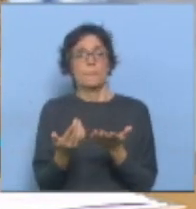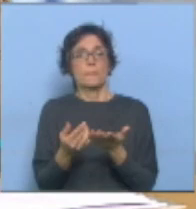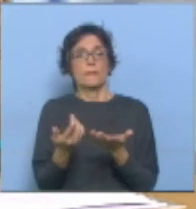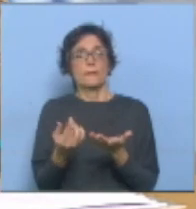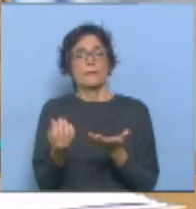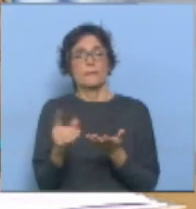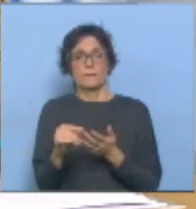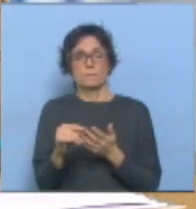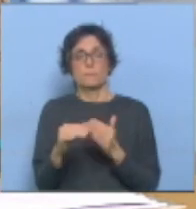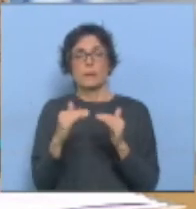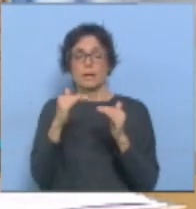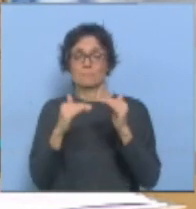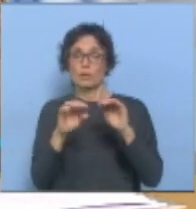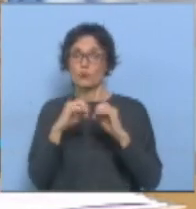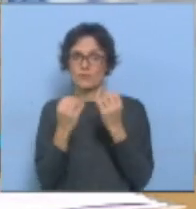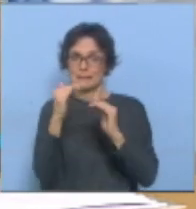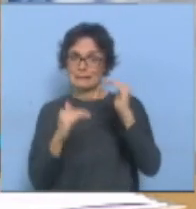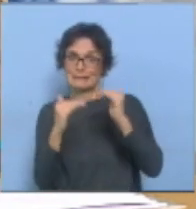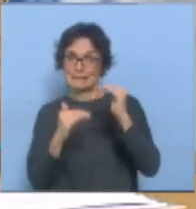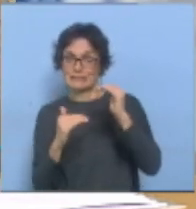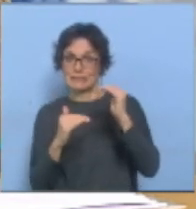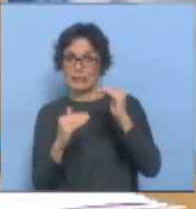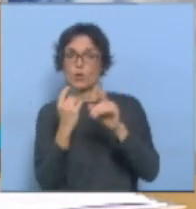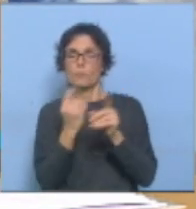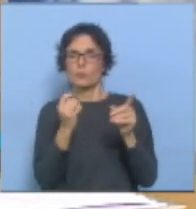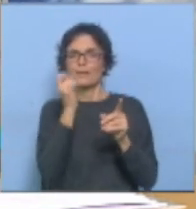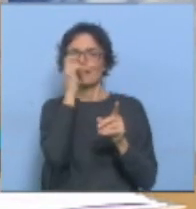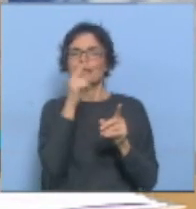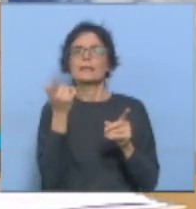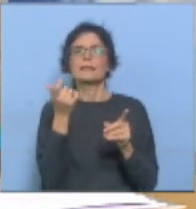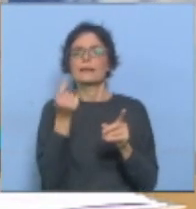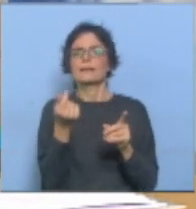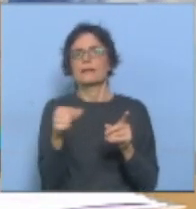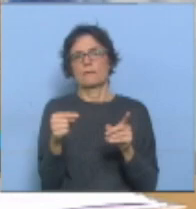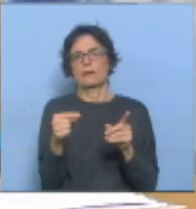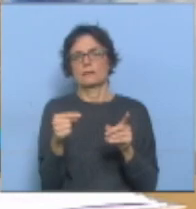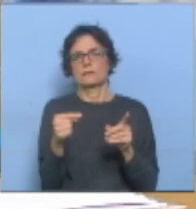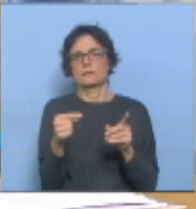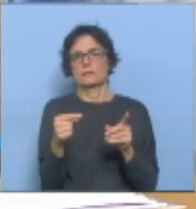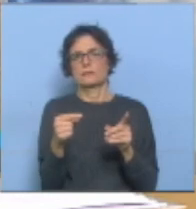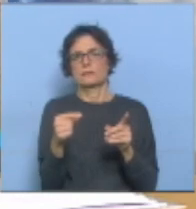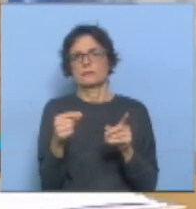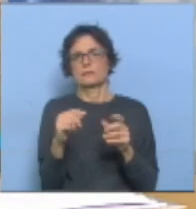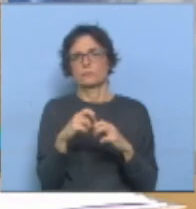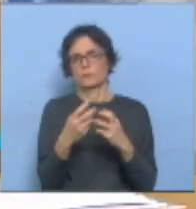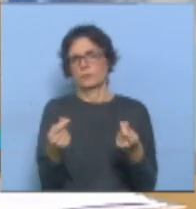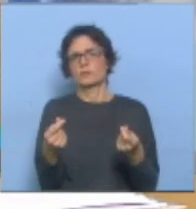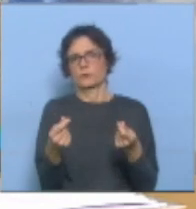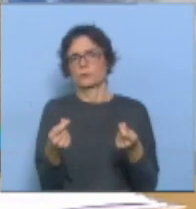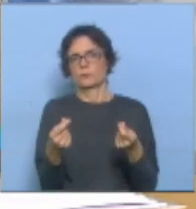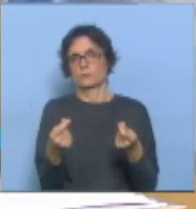e há uma desigualdade social porque quem tem dinheiro encontra aqui uma solução. Ou nos privados, ou pagando